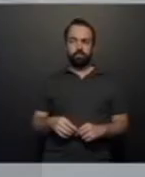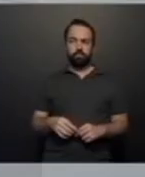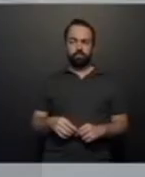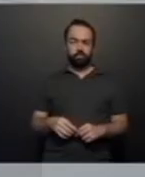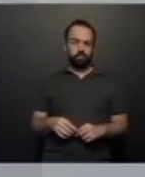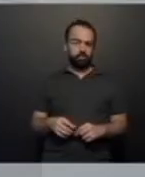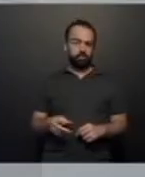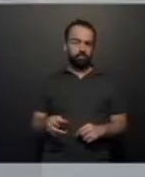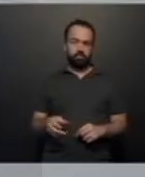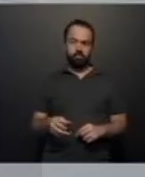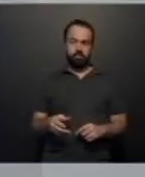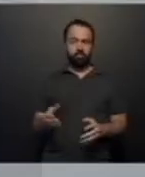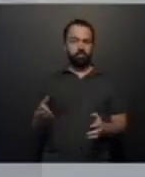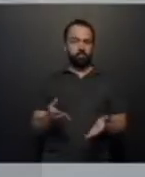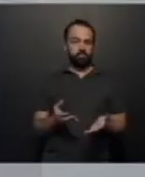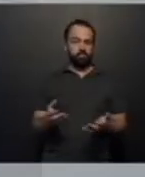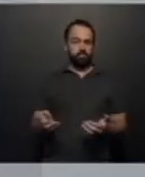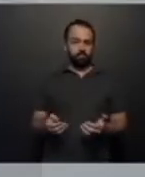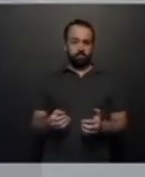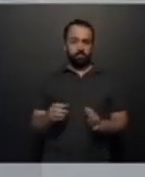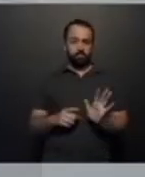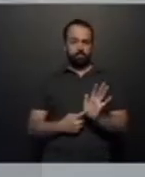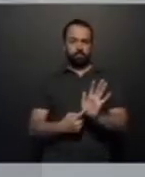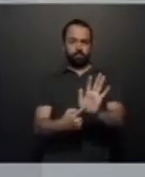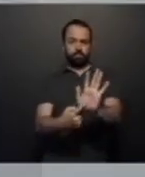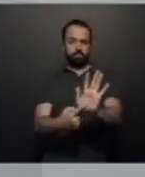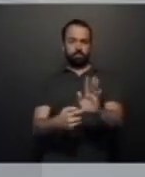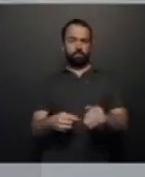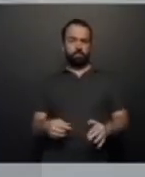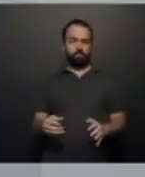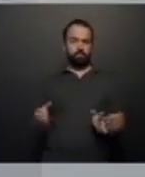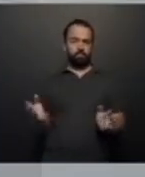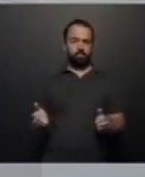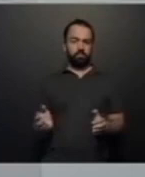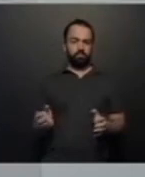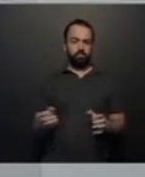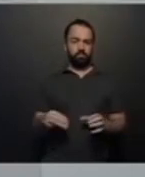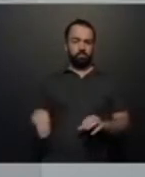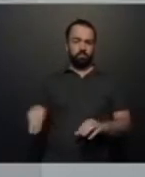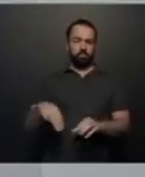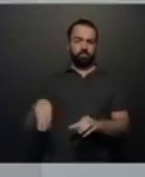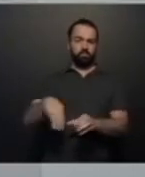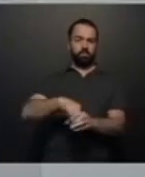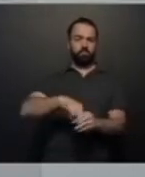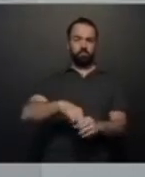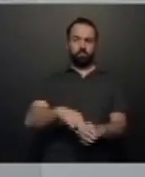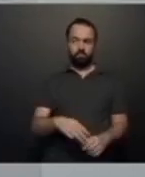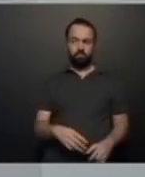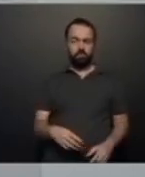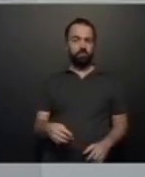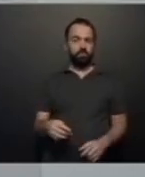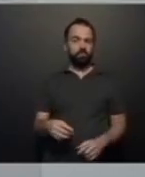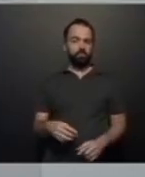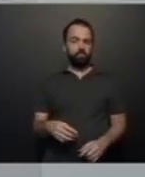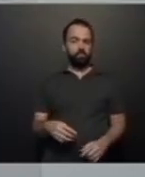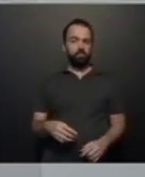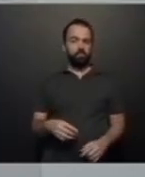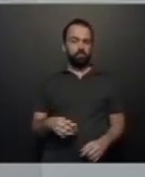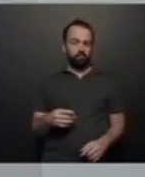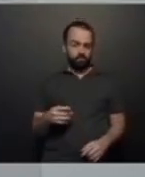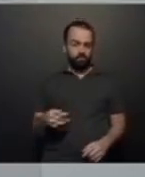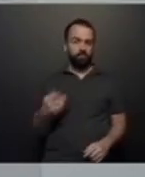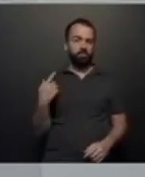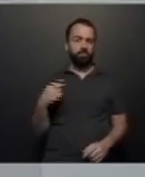Irei apresentar agora para vocês os conjuntos numéricos, que entendo que não é novidade. Vocês já passaram